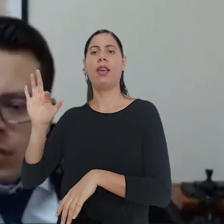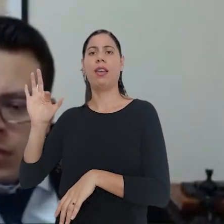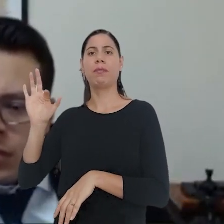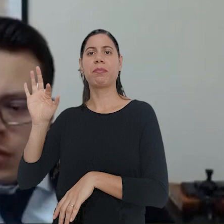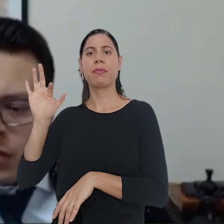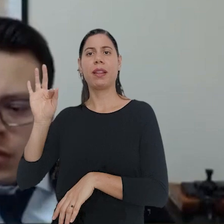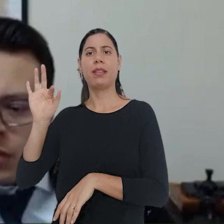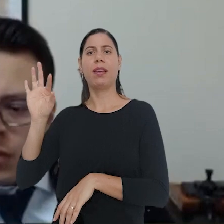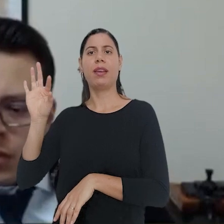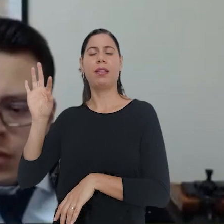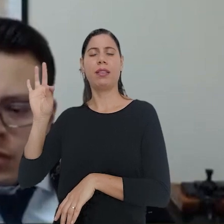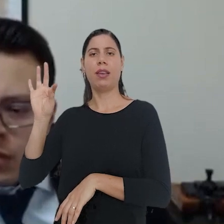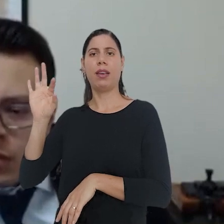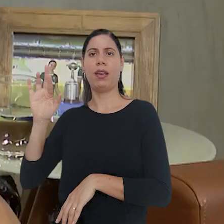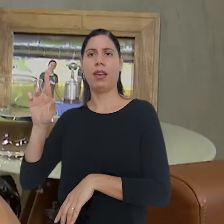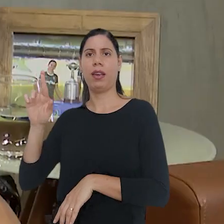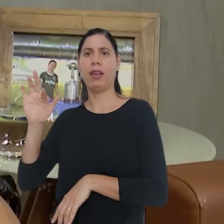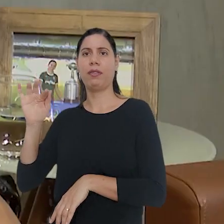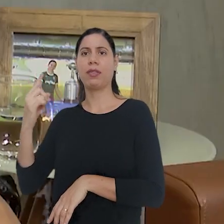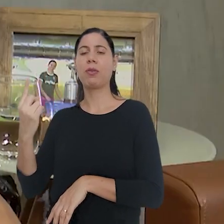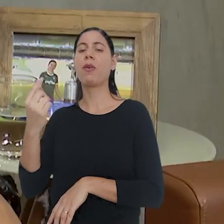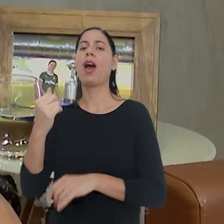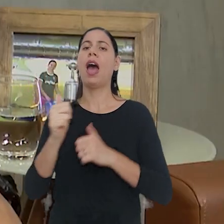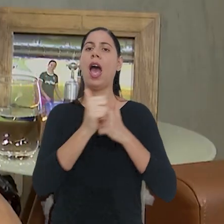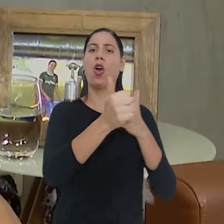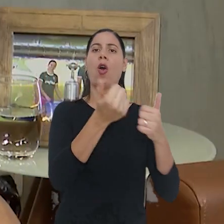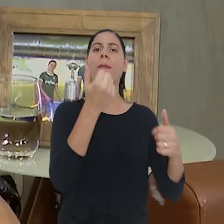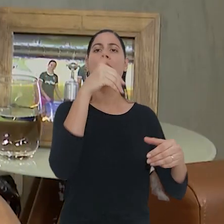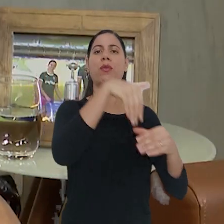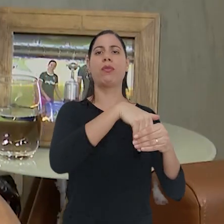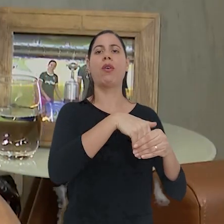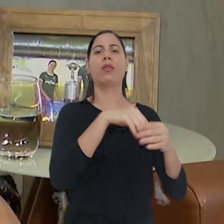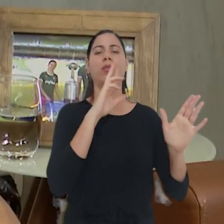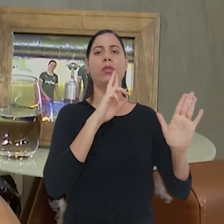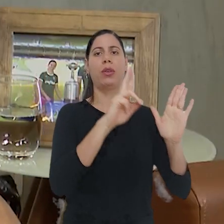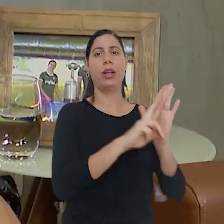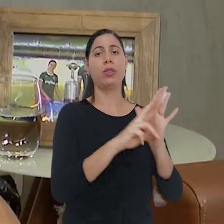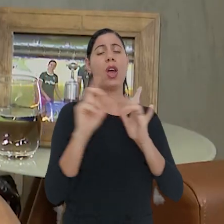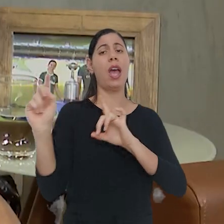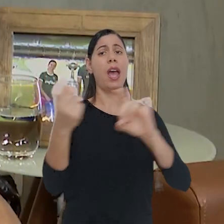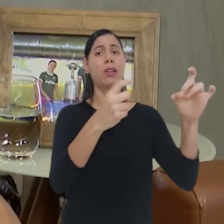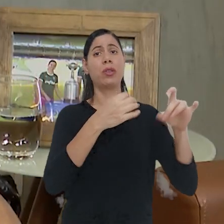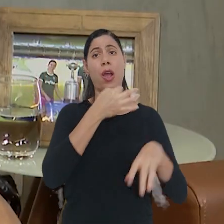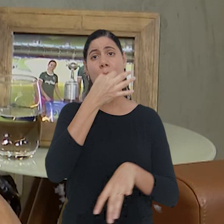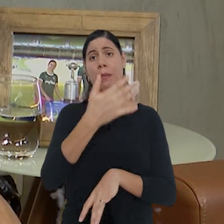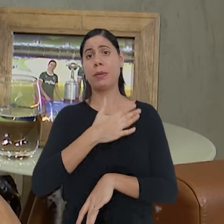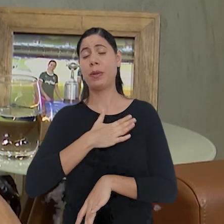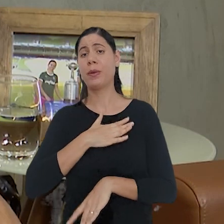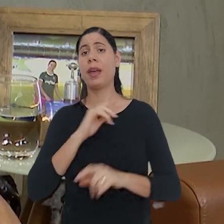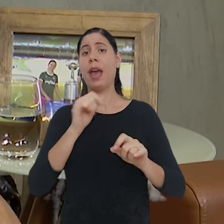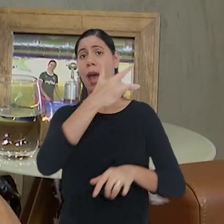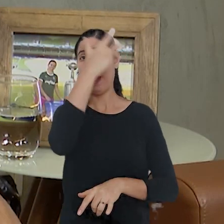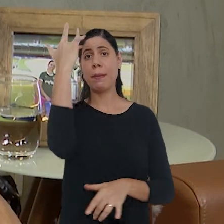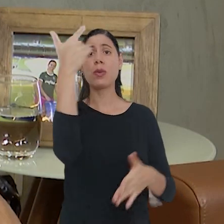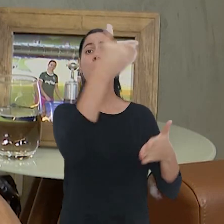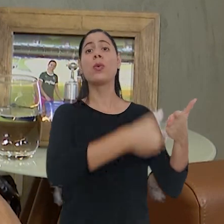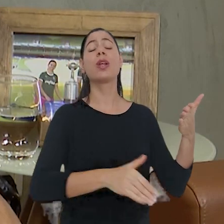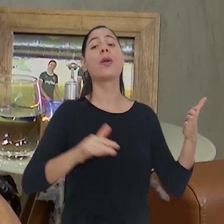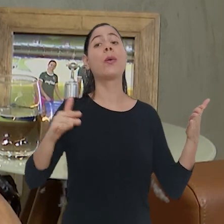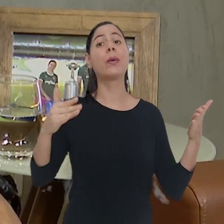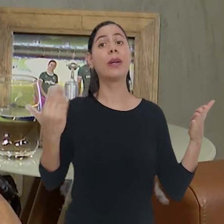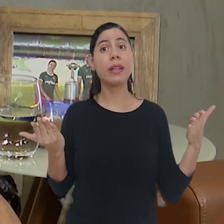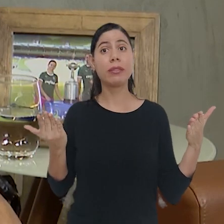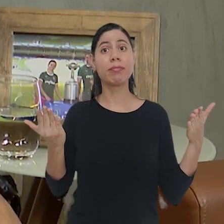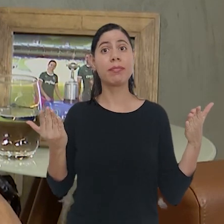unanimidade, acompanhou o voto do relator. A grande discussão, na minha opinião, é quem foi o contratado. Se